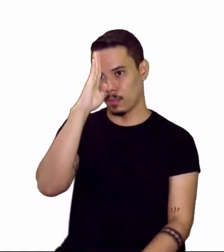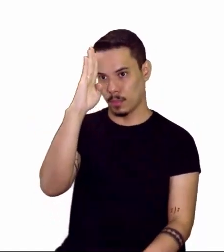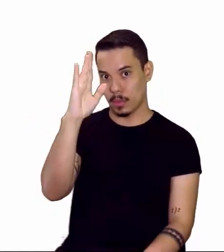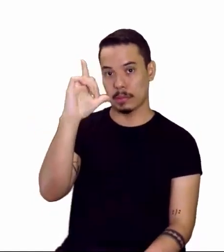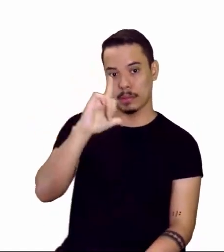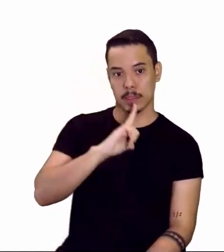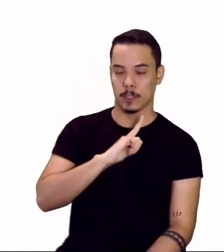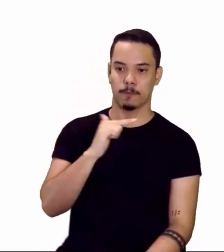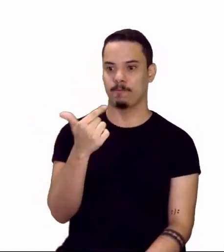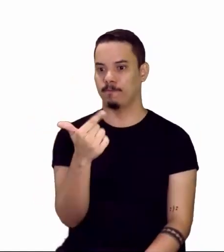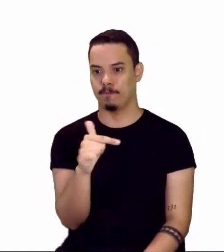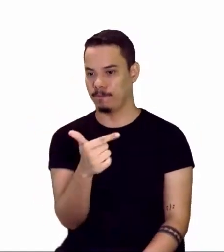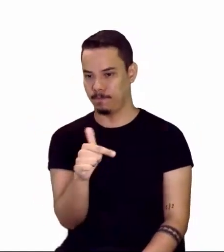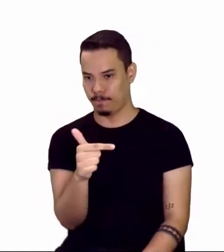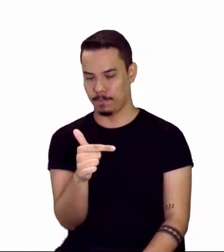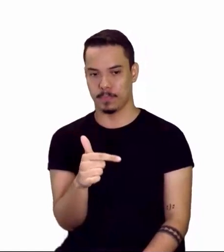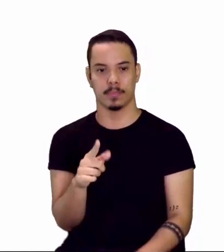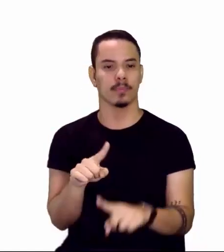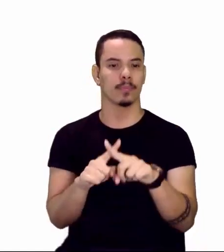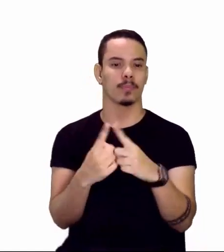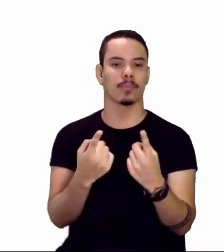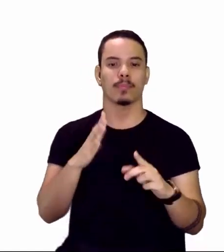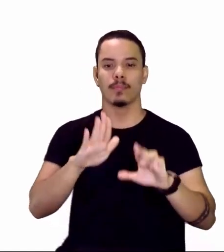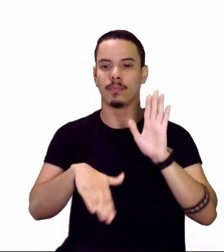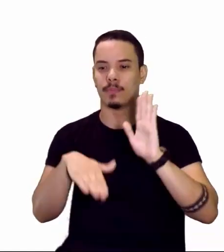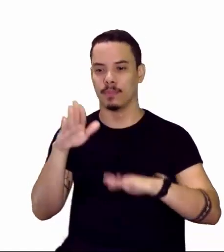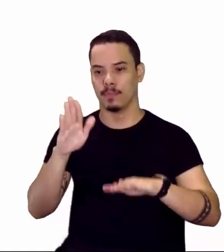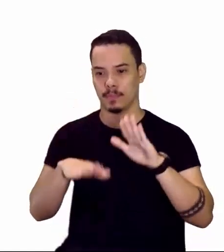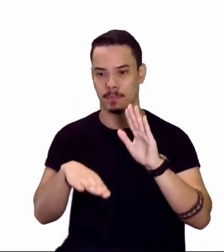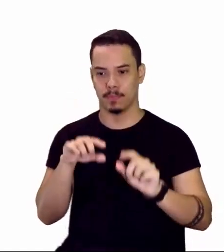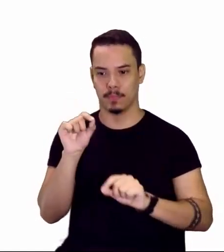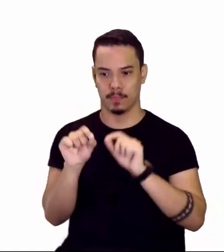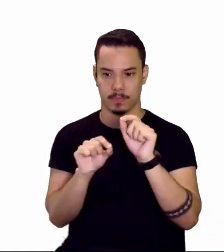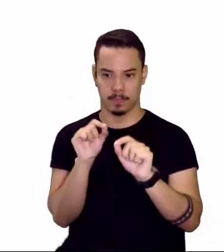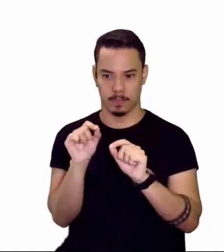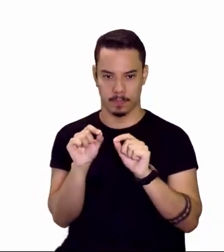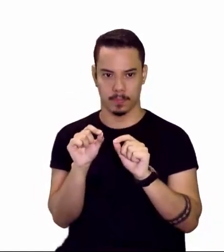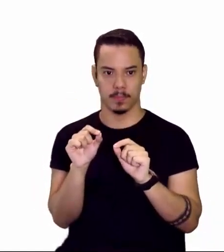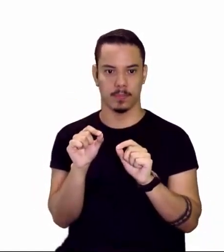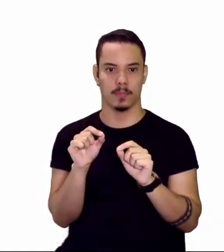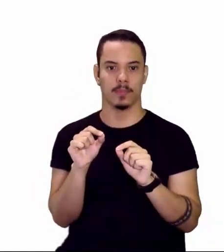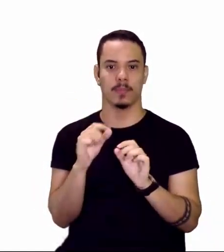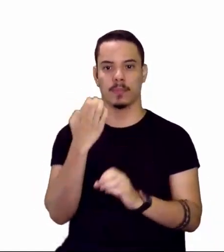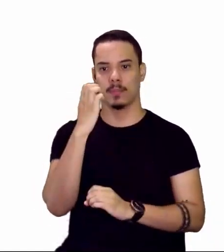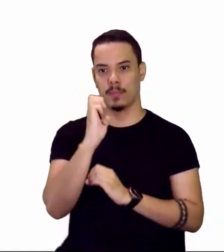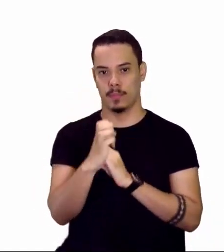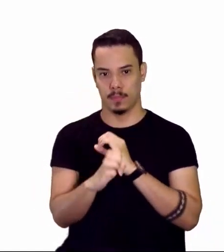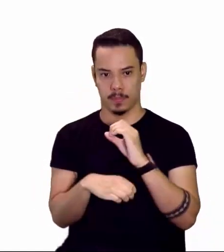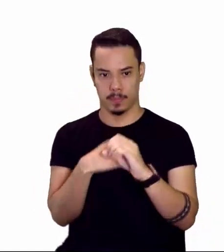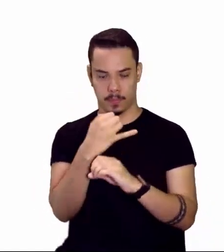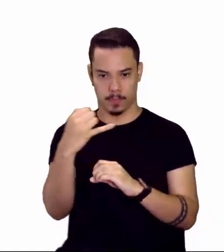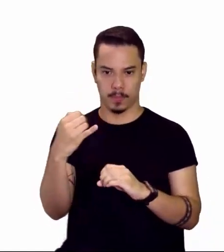átomo central. Mas depende dos elétrons que estão na camada de